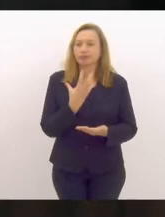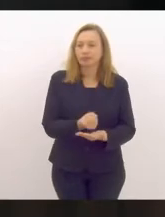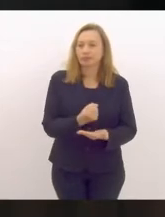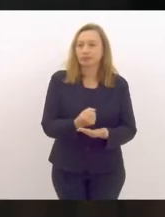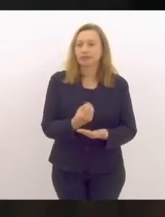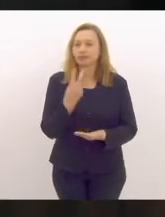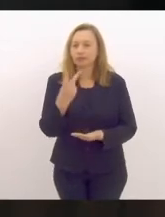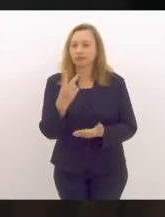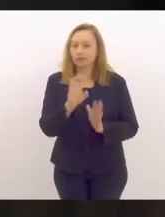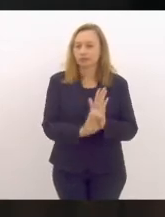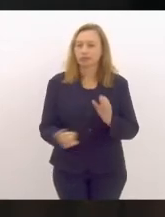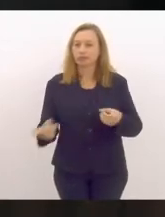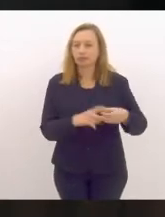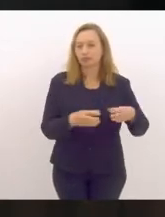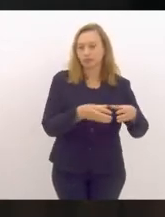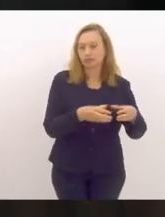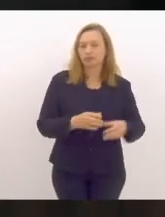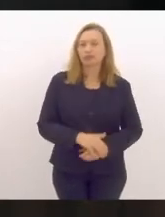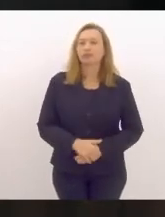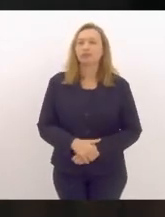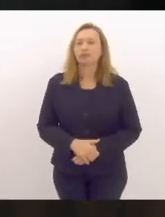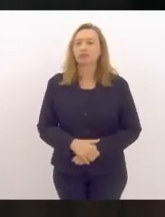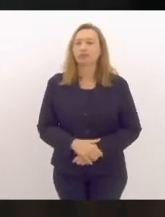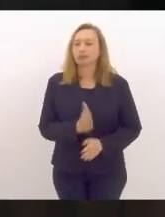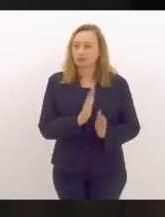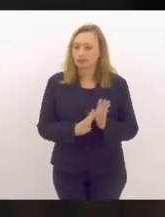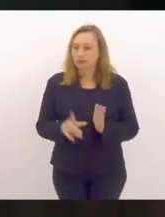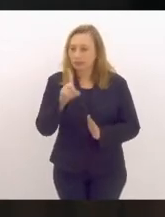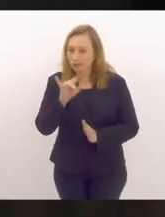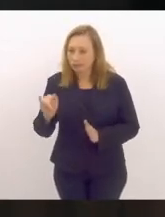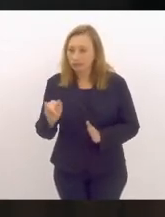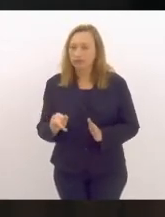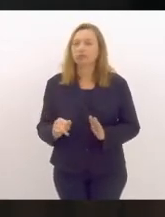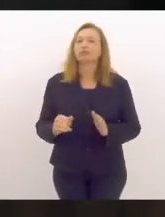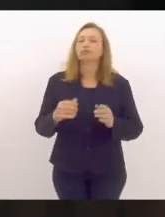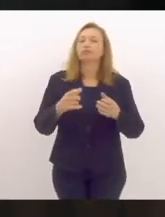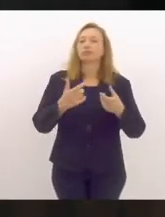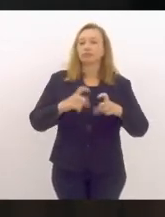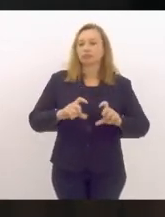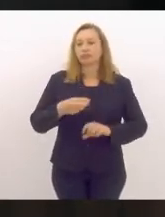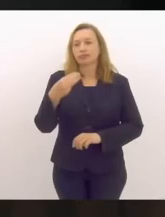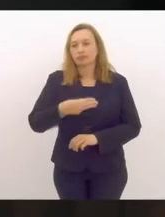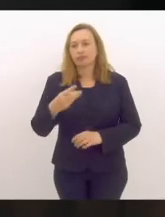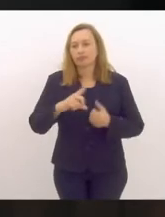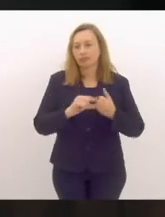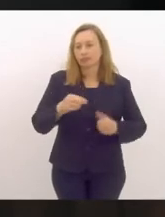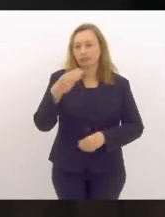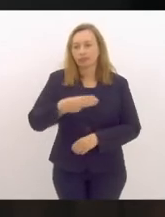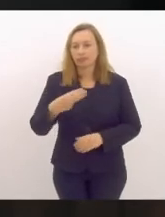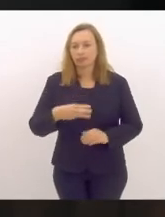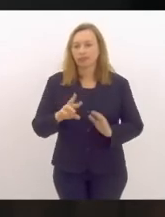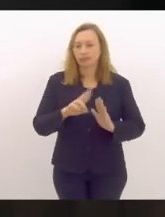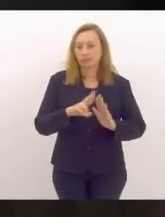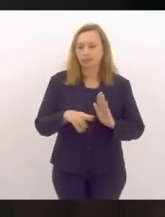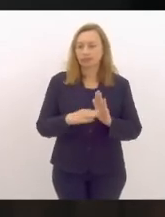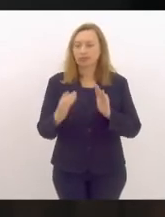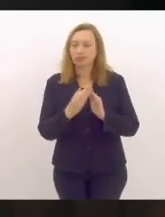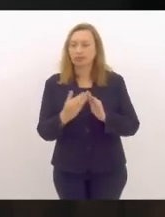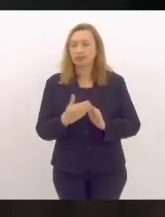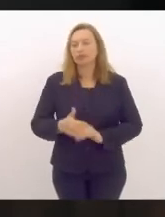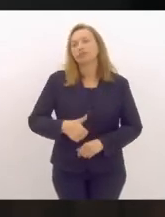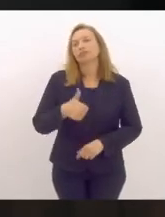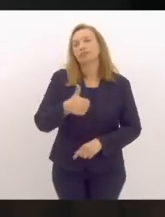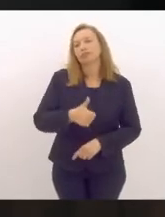duas emendas e retorna às comissões. Incluídos na ordem do dia, de acordo com o parágrafo 3º do artigo 47 do Regimento Interno, em